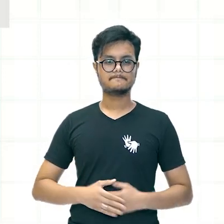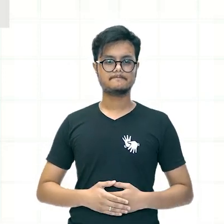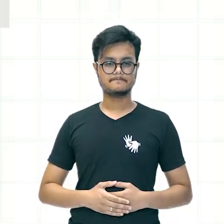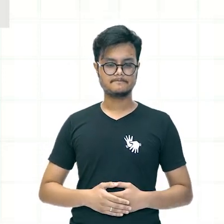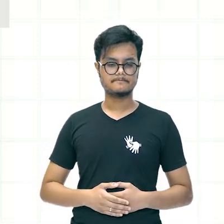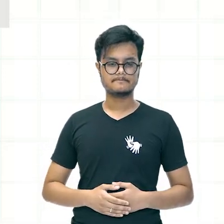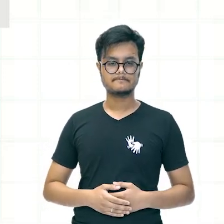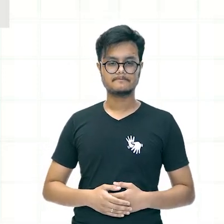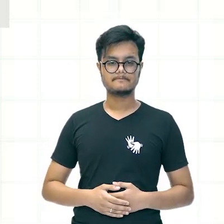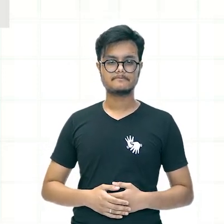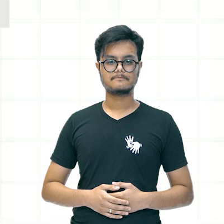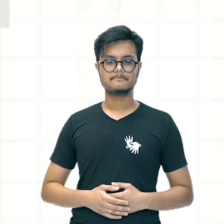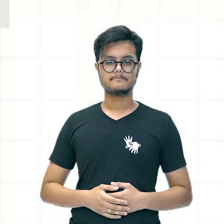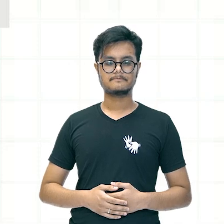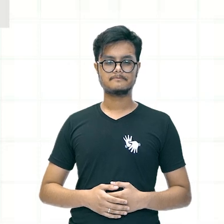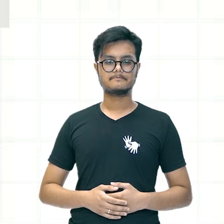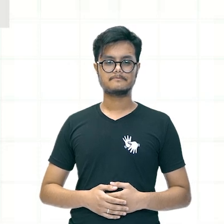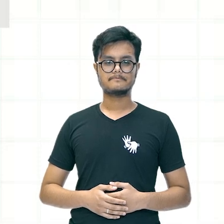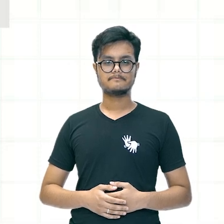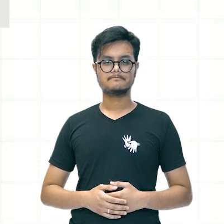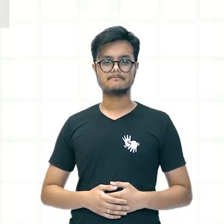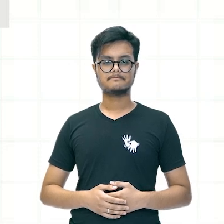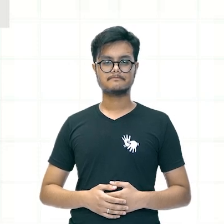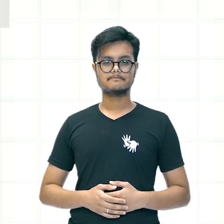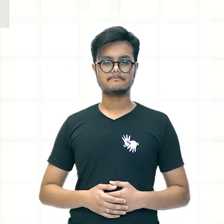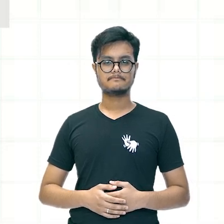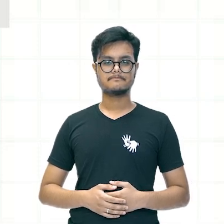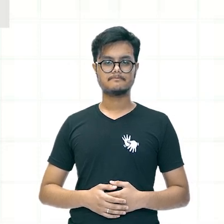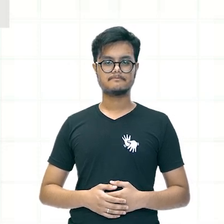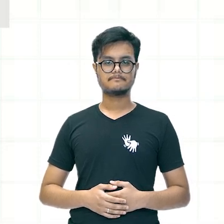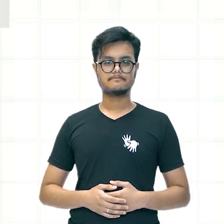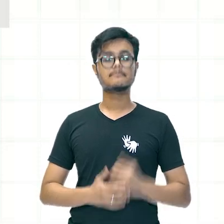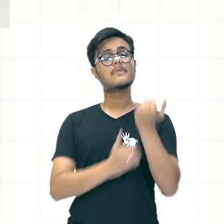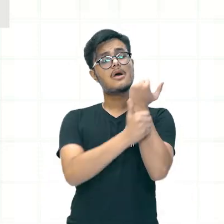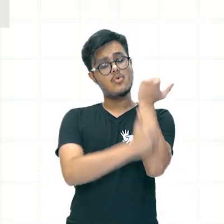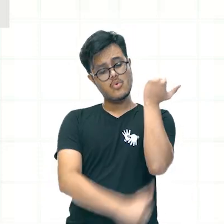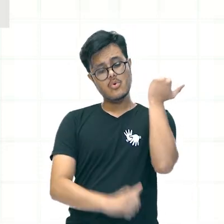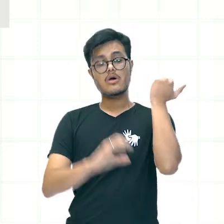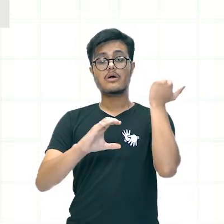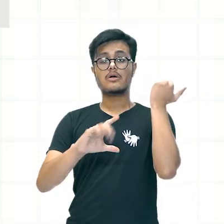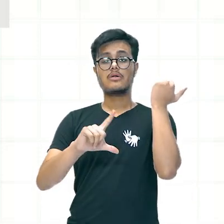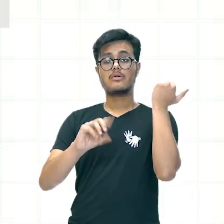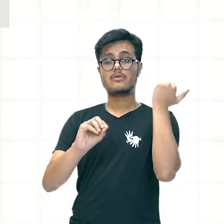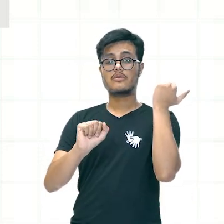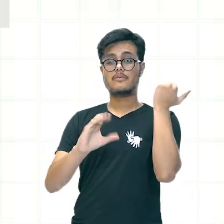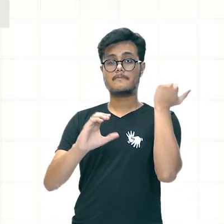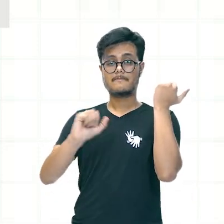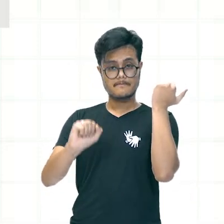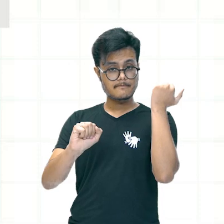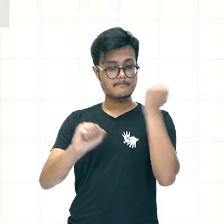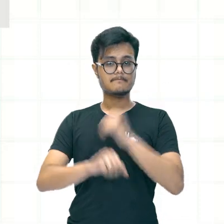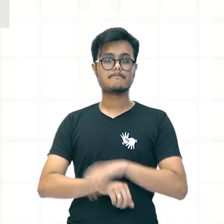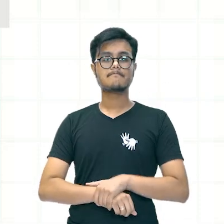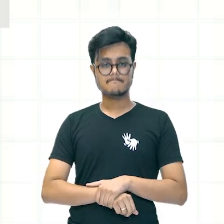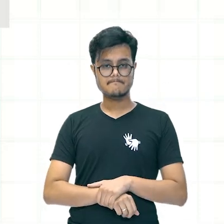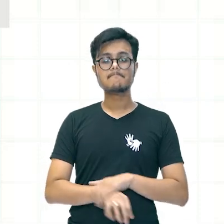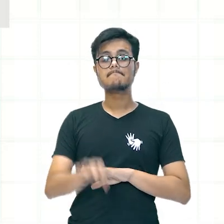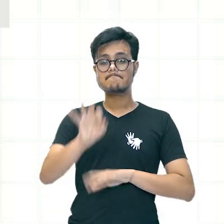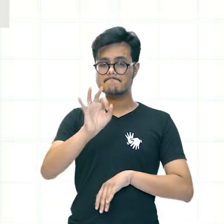né, porção final ali é a cloaca, né, por onde eles vão eliminar fezes e